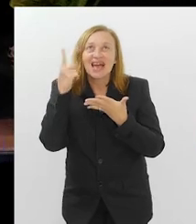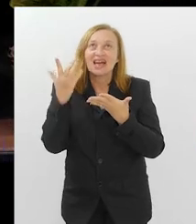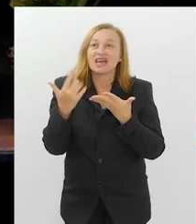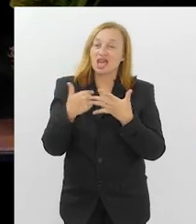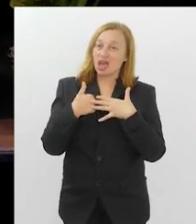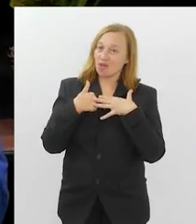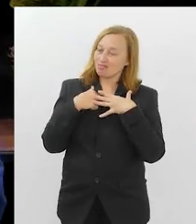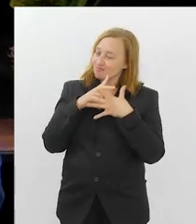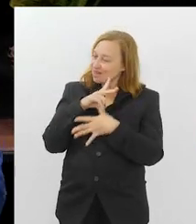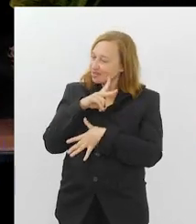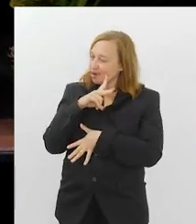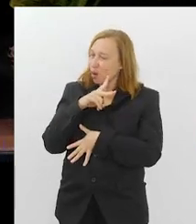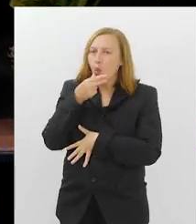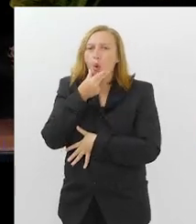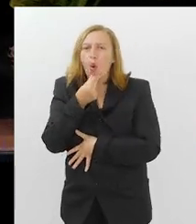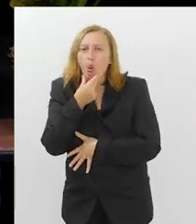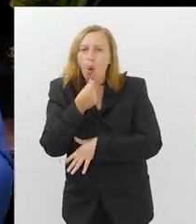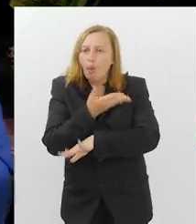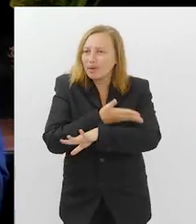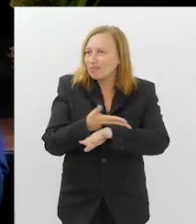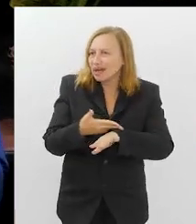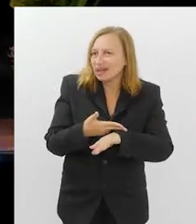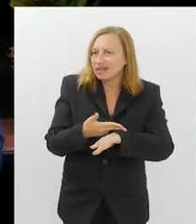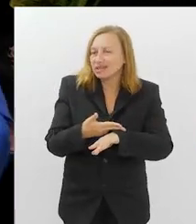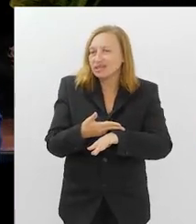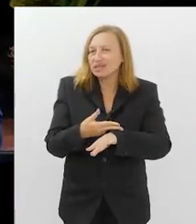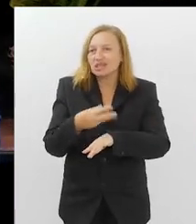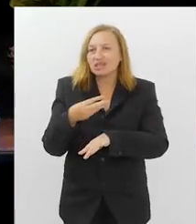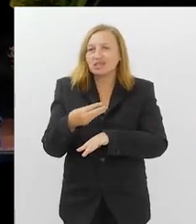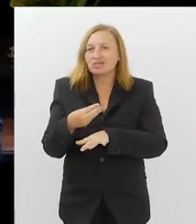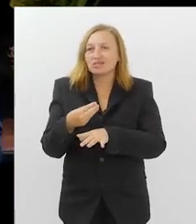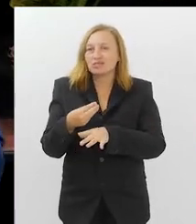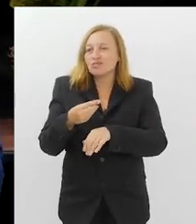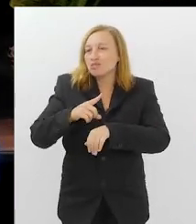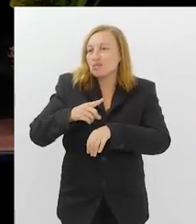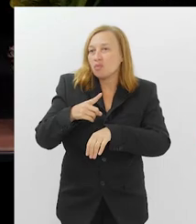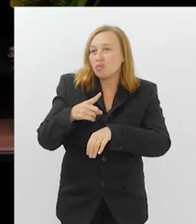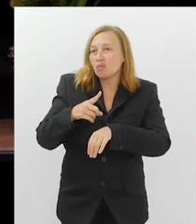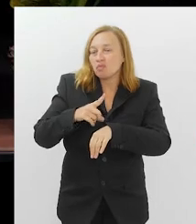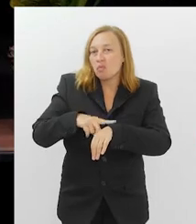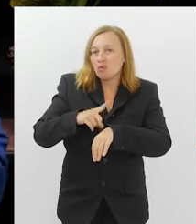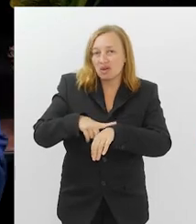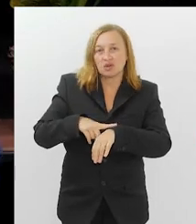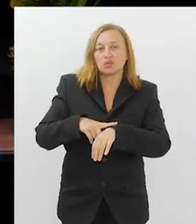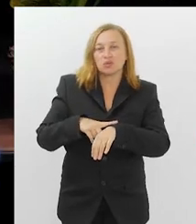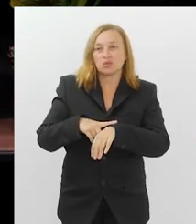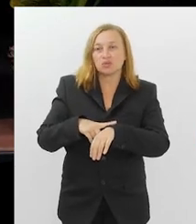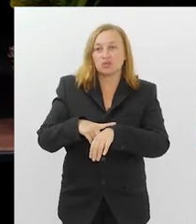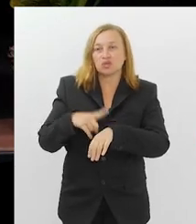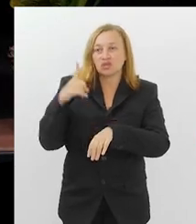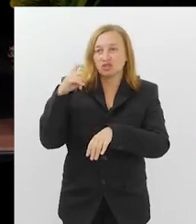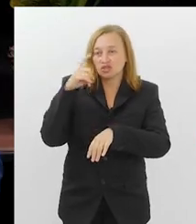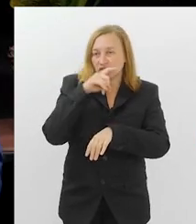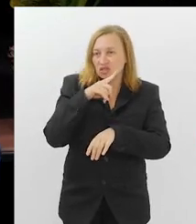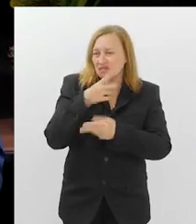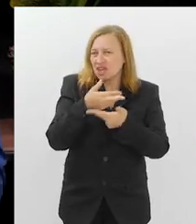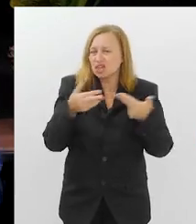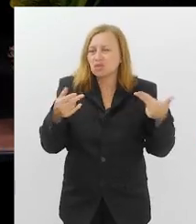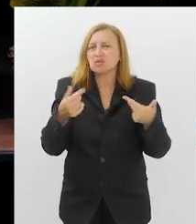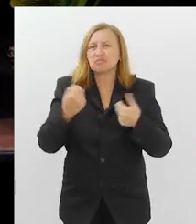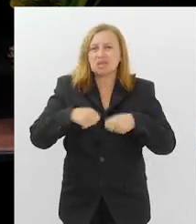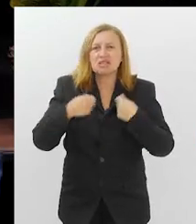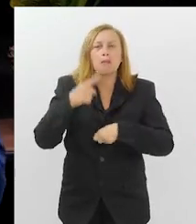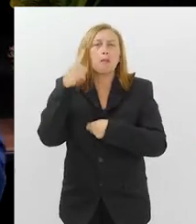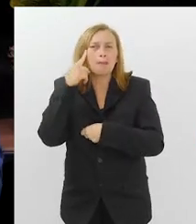nos leva a pensar. Eu, particularmente, como homem branco, vivi aqui uma sessão de desconstrução